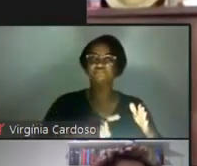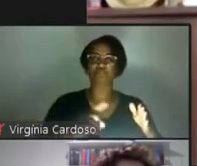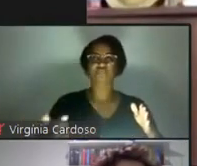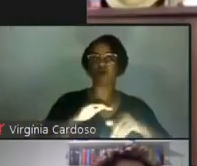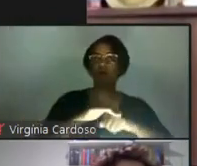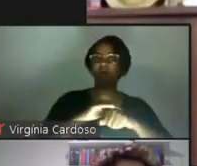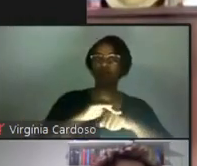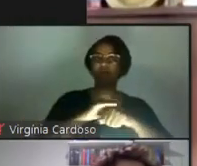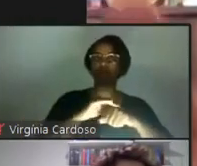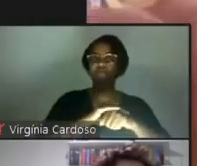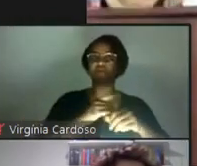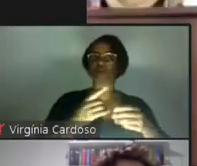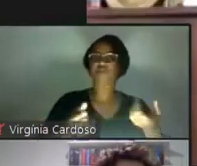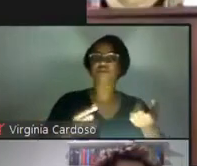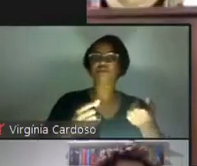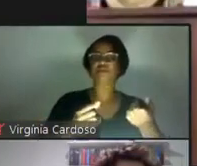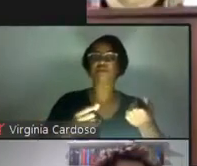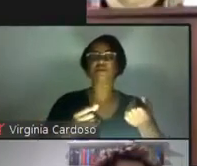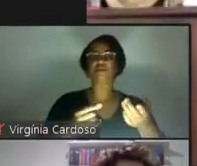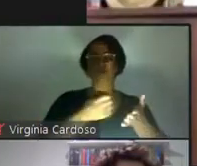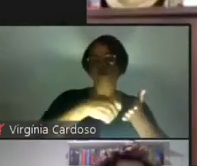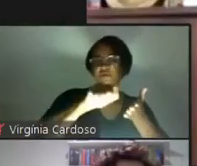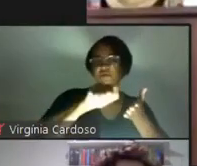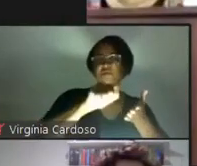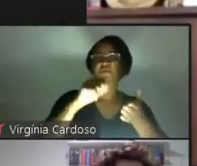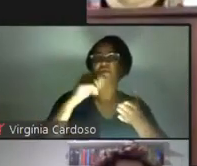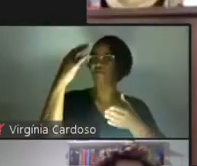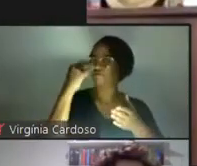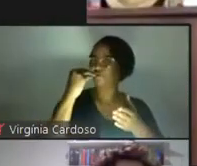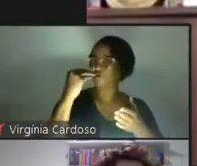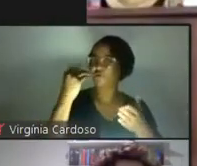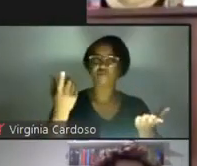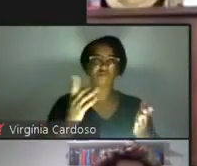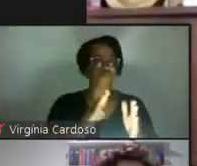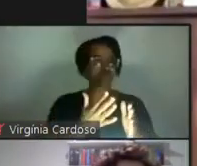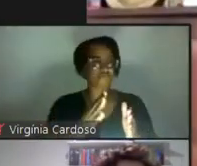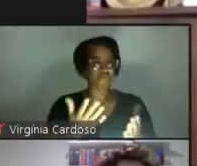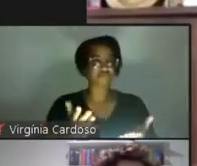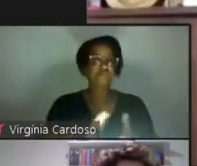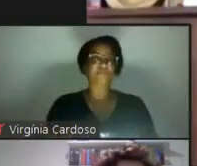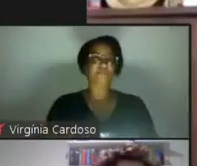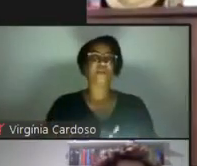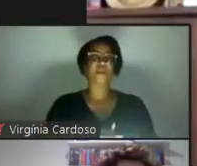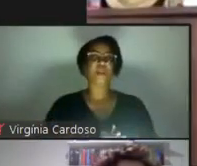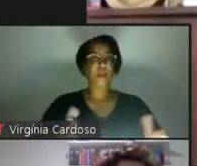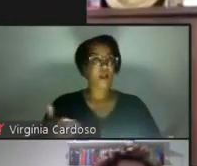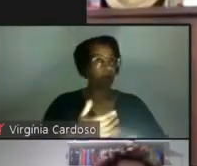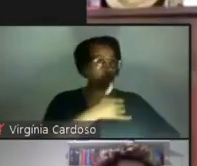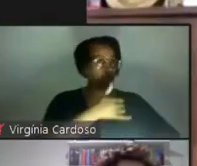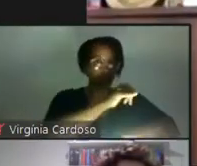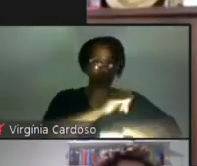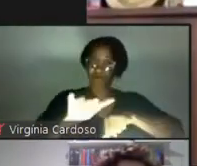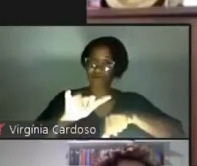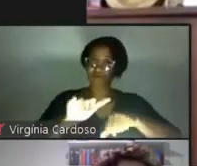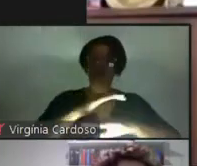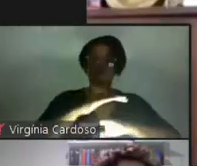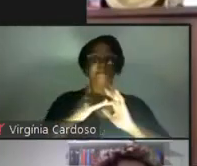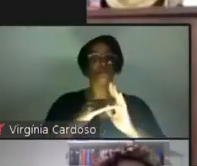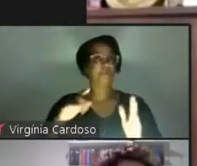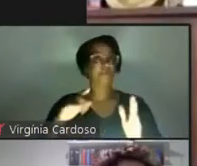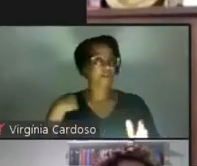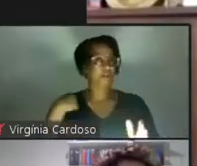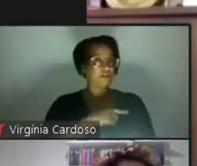está trocando a ideia, aí faz a foto. É mais ou menos por aí. E agora é o desafio, meu amigo. É o desafio para todos nós,